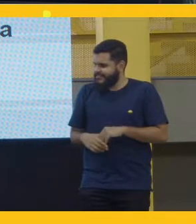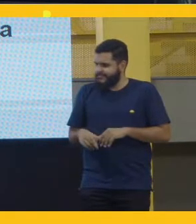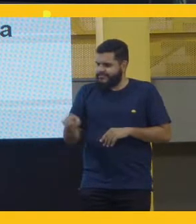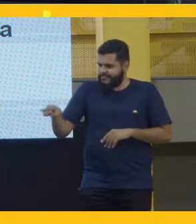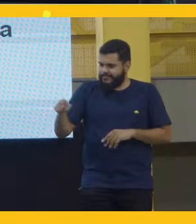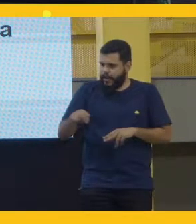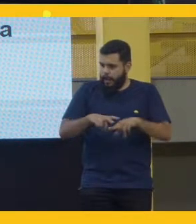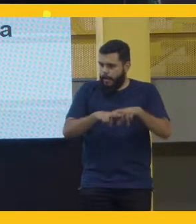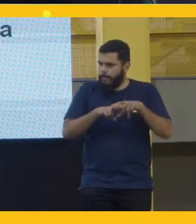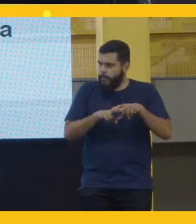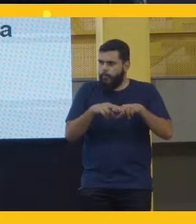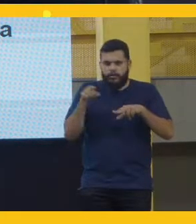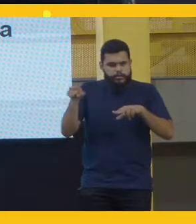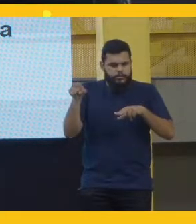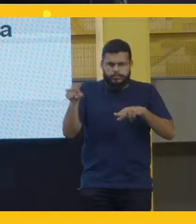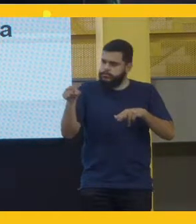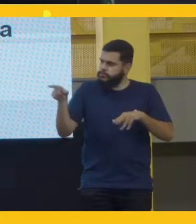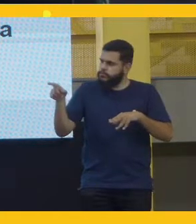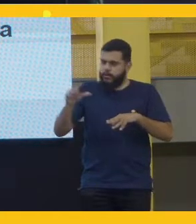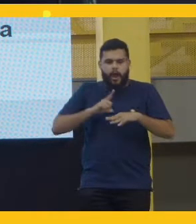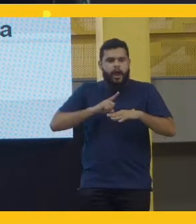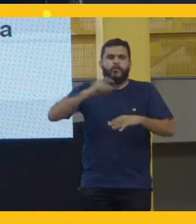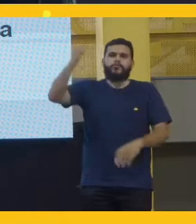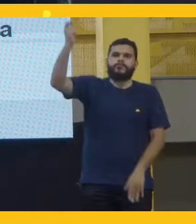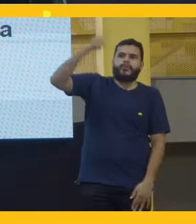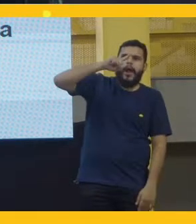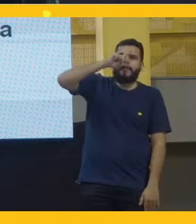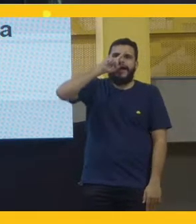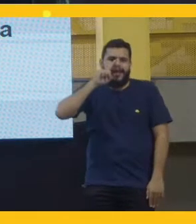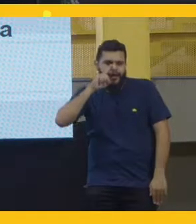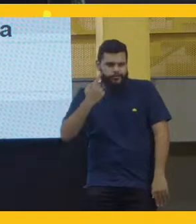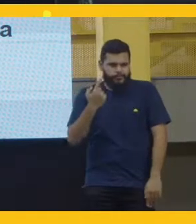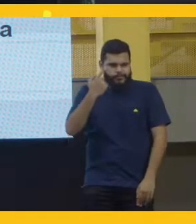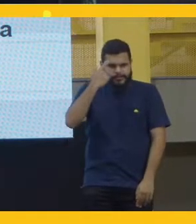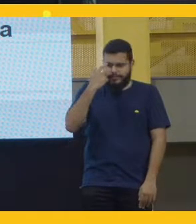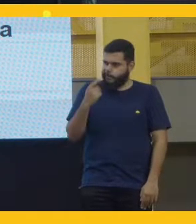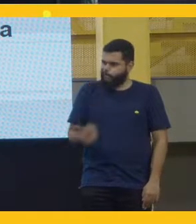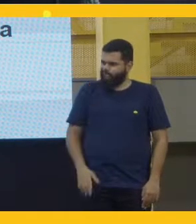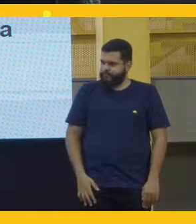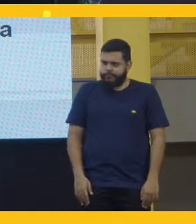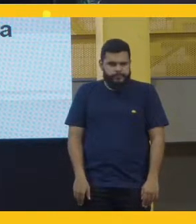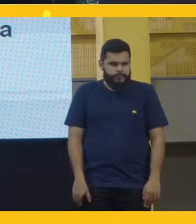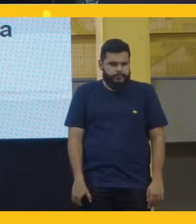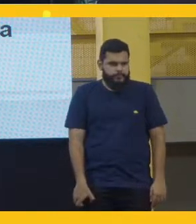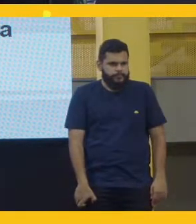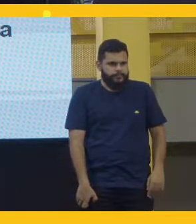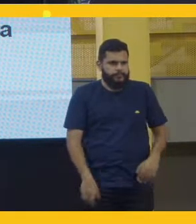Por isso que a gente olha para ele e fala, olha, o sol é amarelo. Diga, meu anjo.